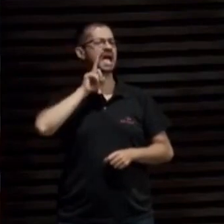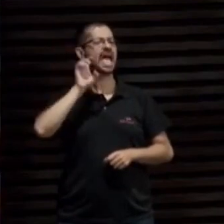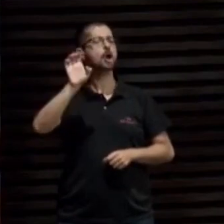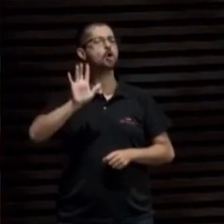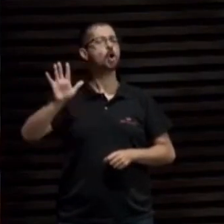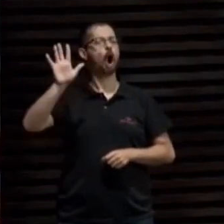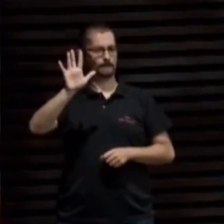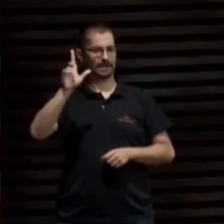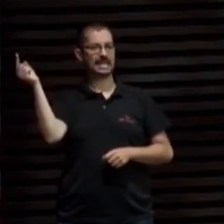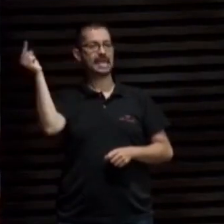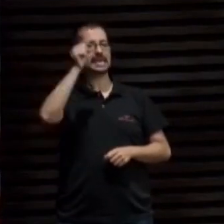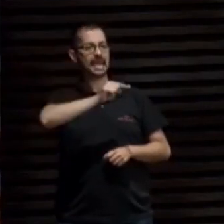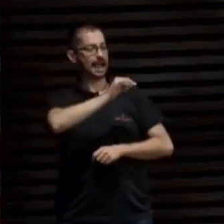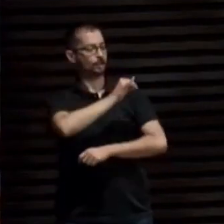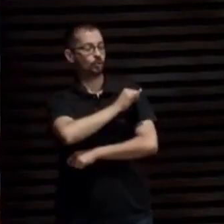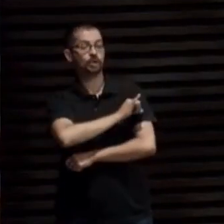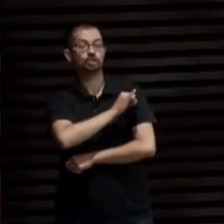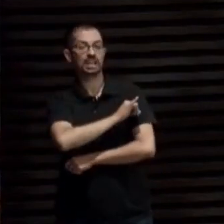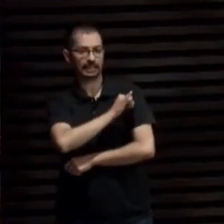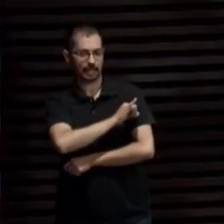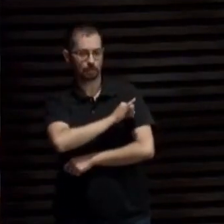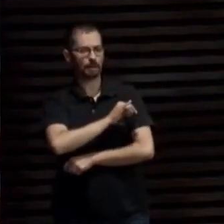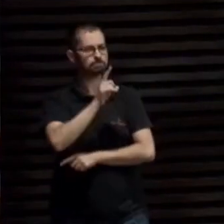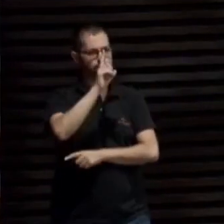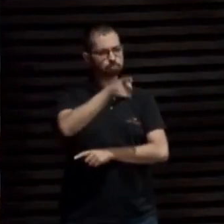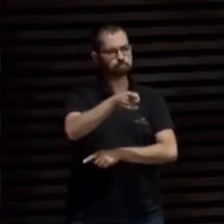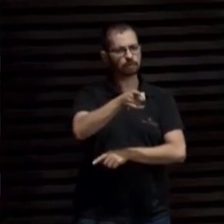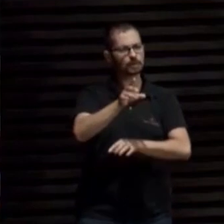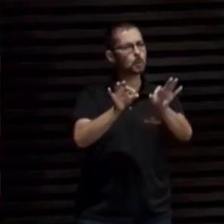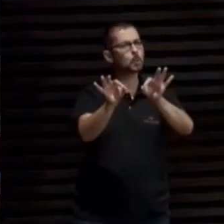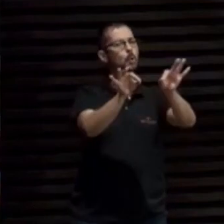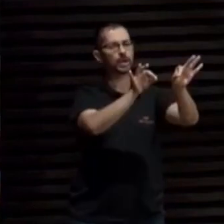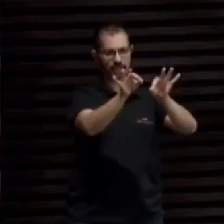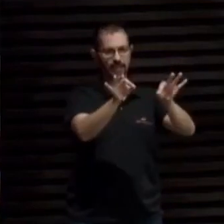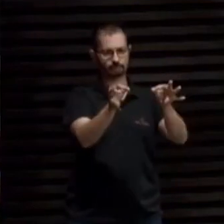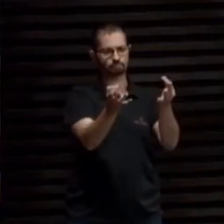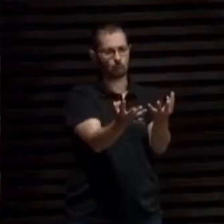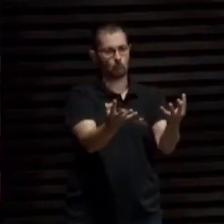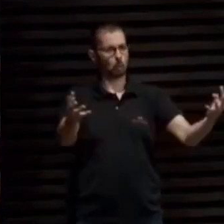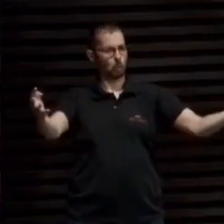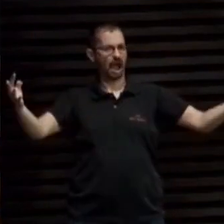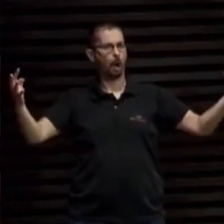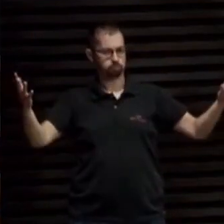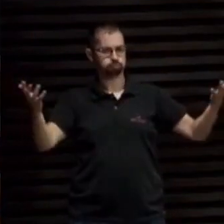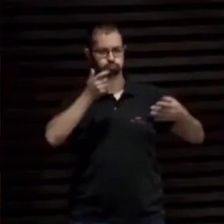do Rio de Janeiro. Eu não vou contar o nome do homem. O homem é famosíssimo. O que eles faziam?